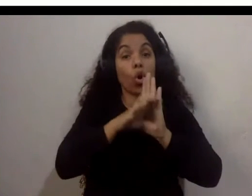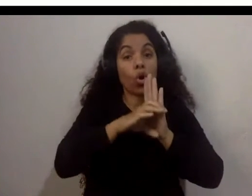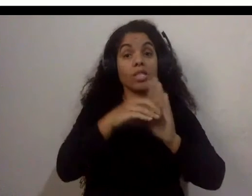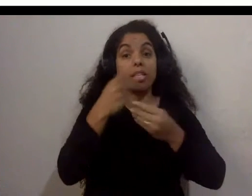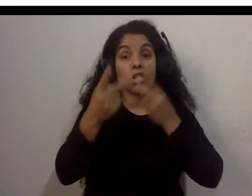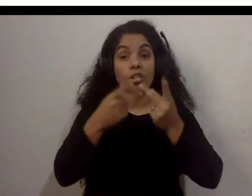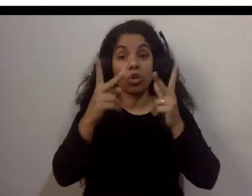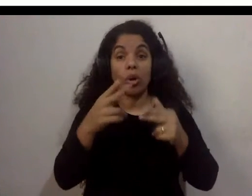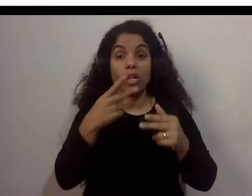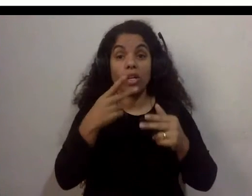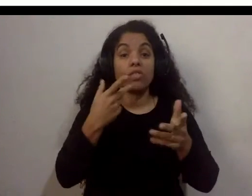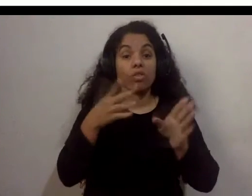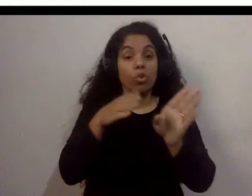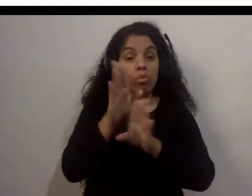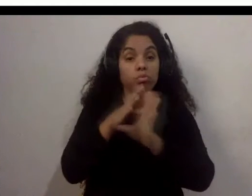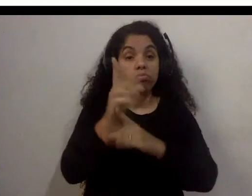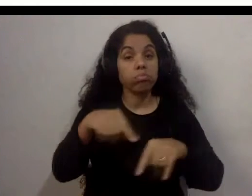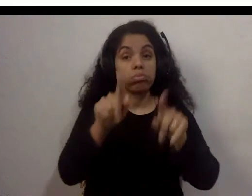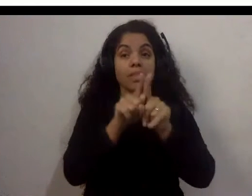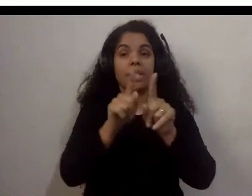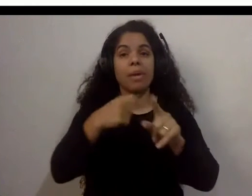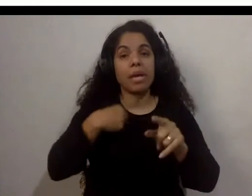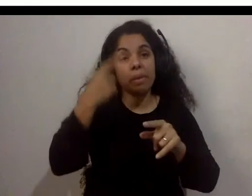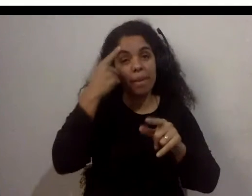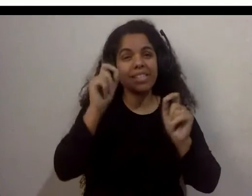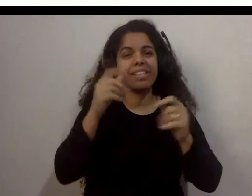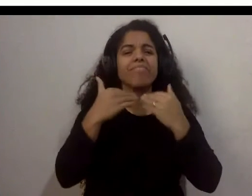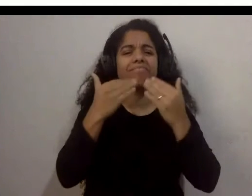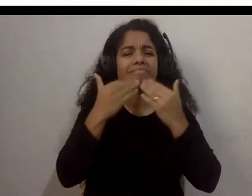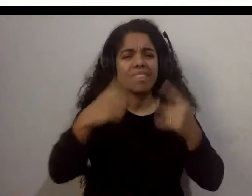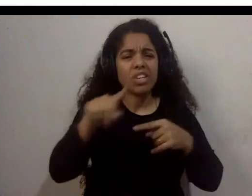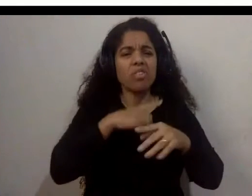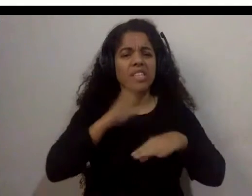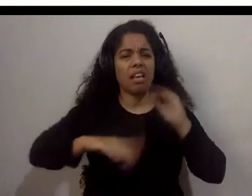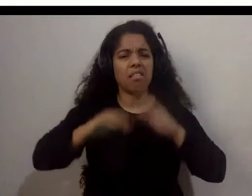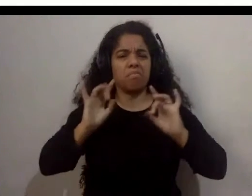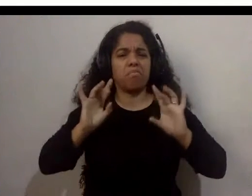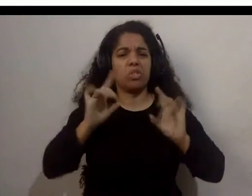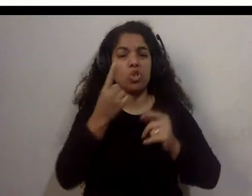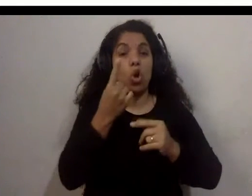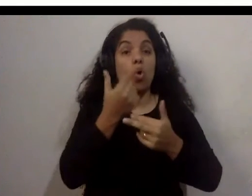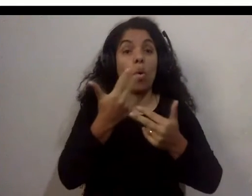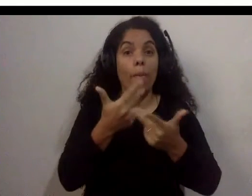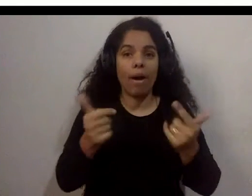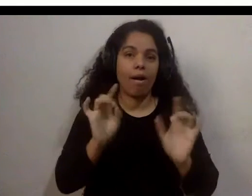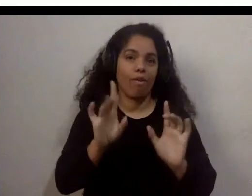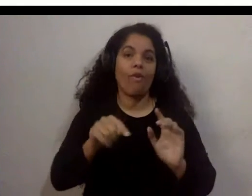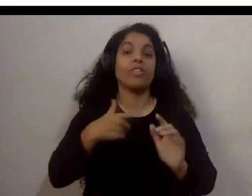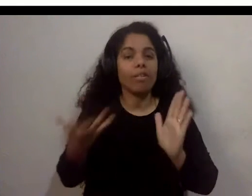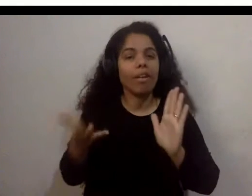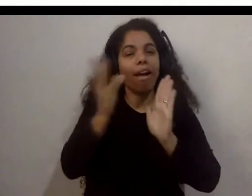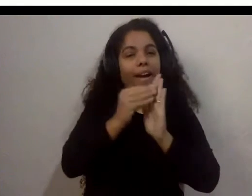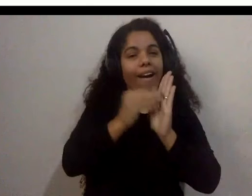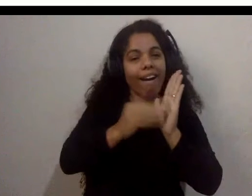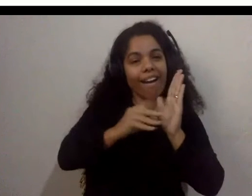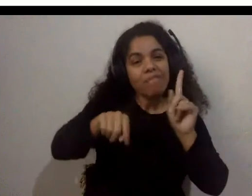falou agora sobre consultoria, é também pensando que, olha, não adianta você especializar só em uma coisa. Então, eu acho que eu queria agregar mais